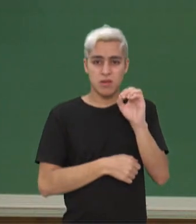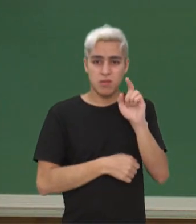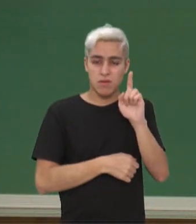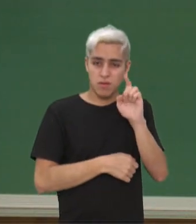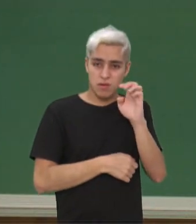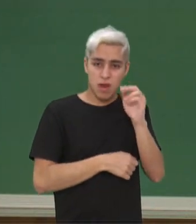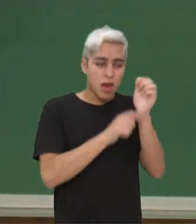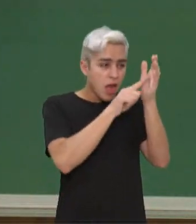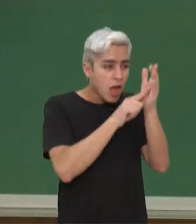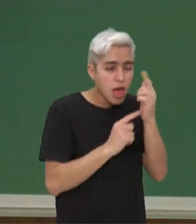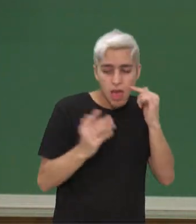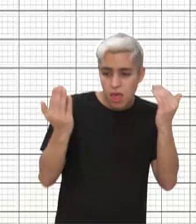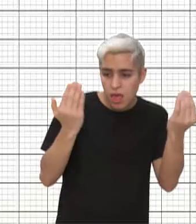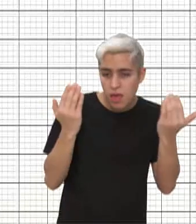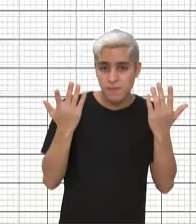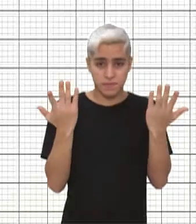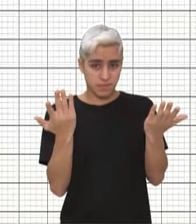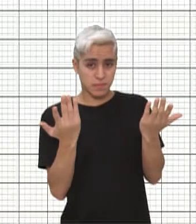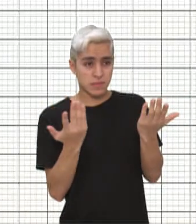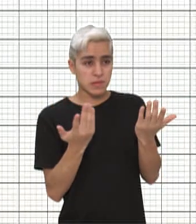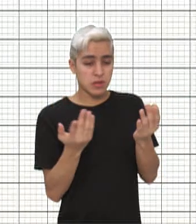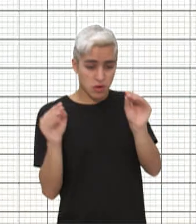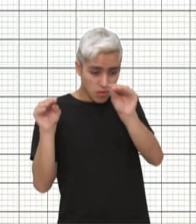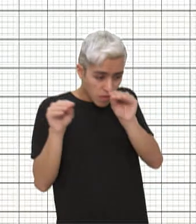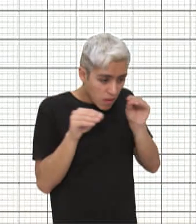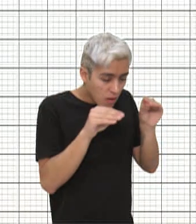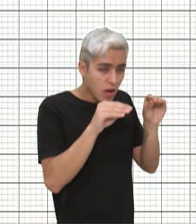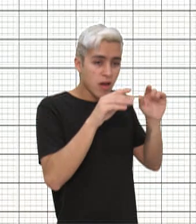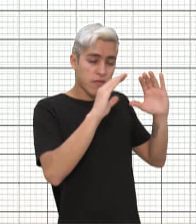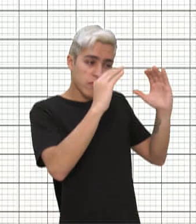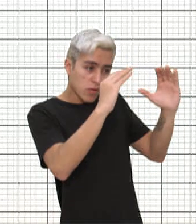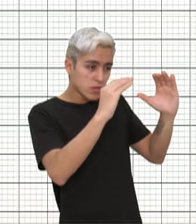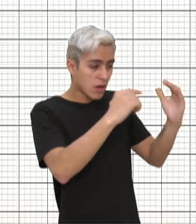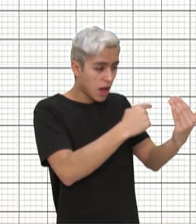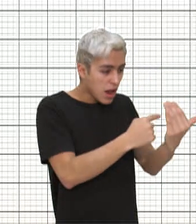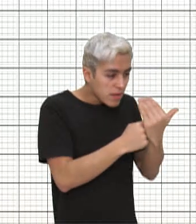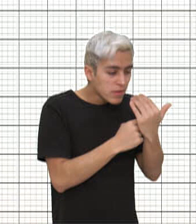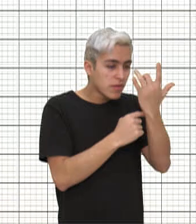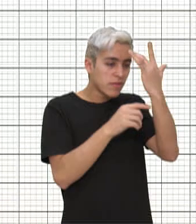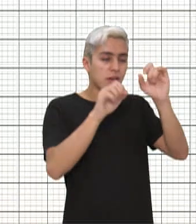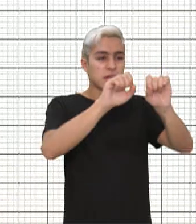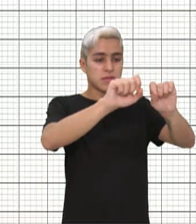consultar. Escreveu a função no GeoGebra, ele já te dá esse comportamento